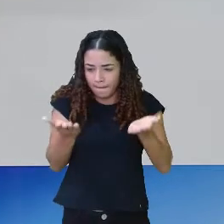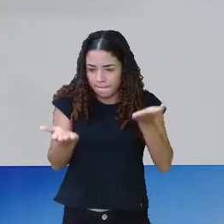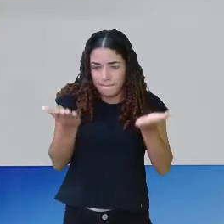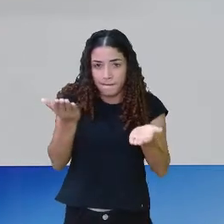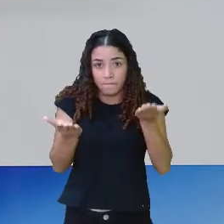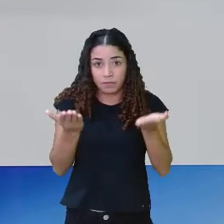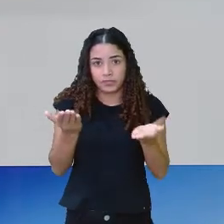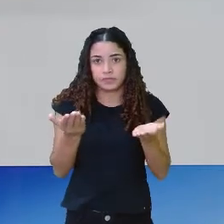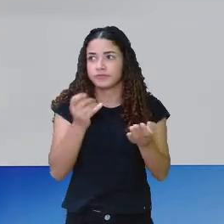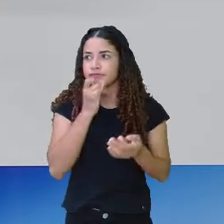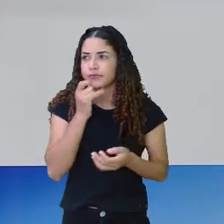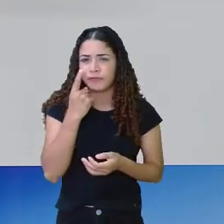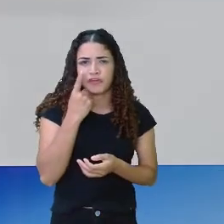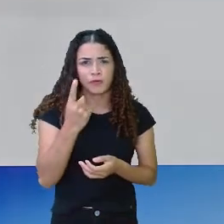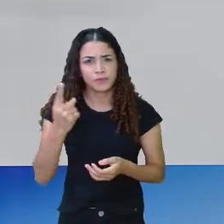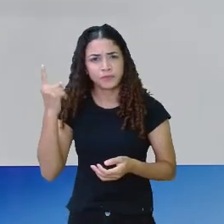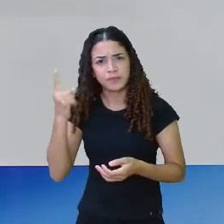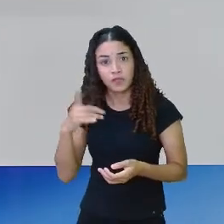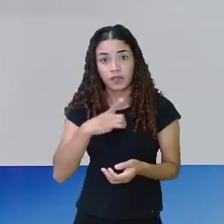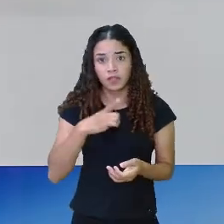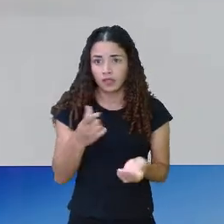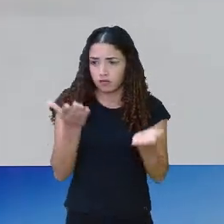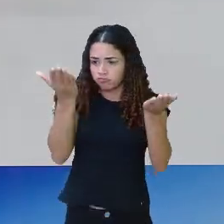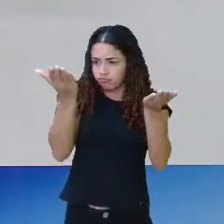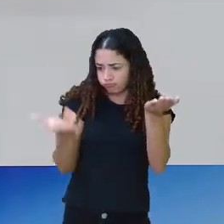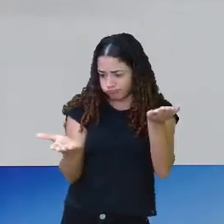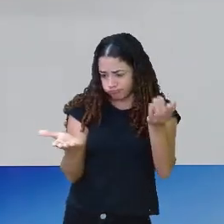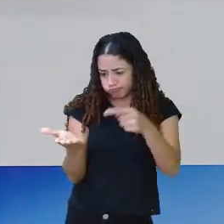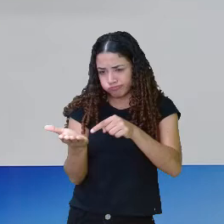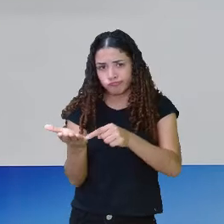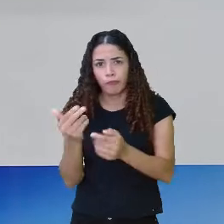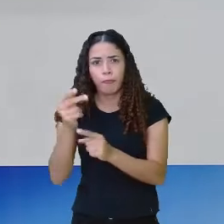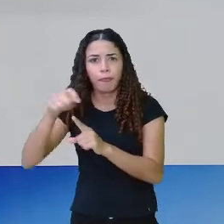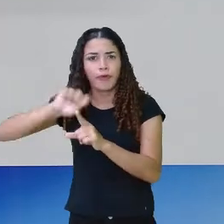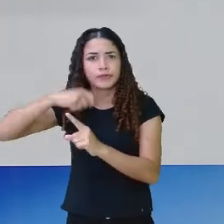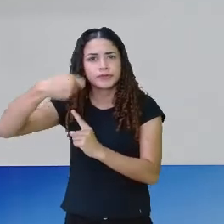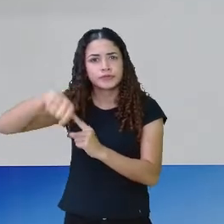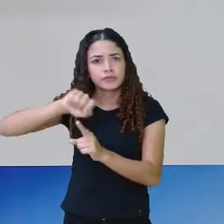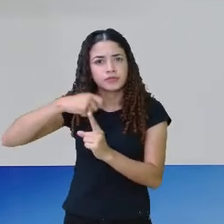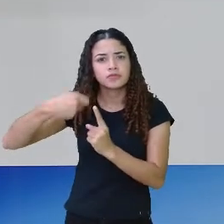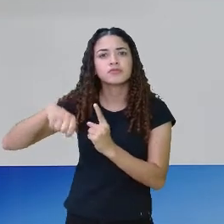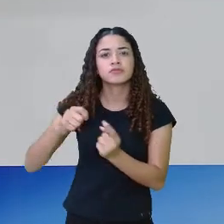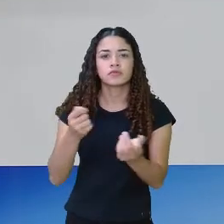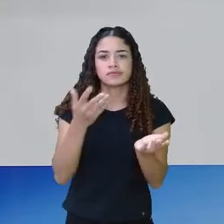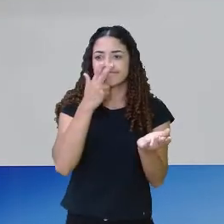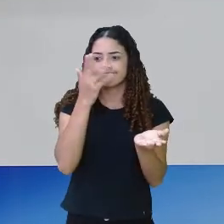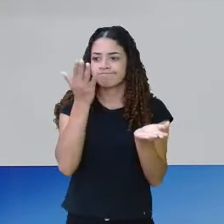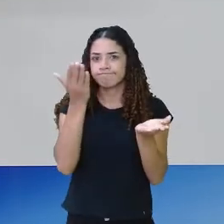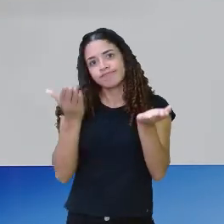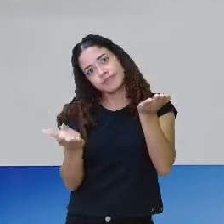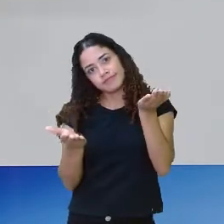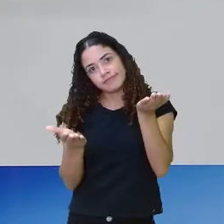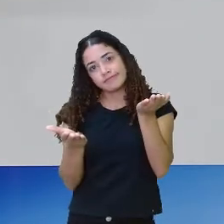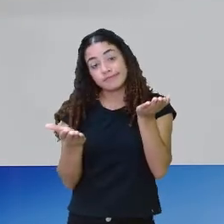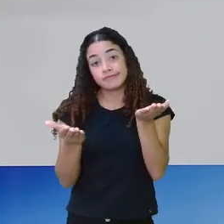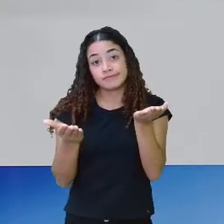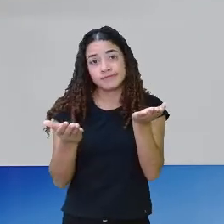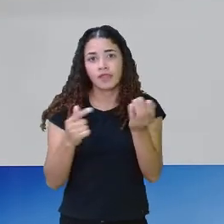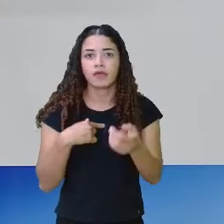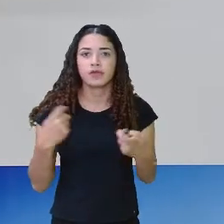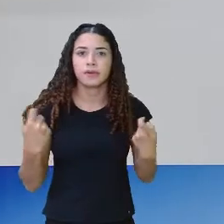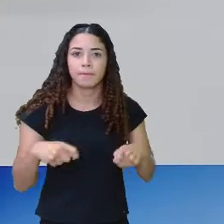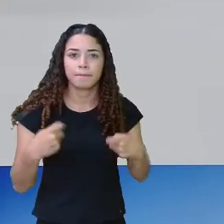uma balança onde eu coloquei uma palma de banana de um lado. A balança desequilibrou. O que é que